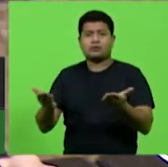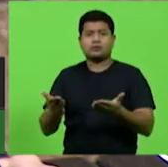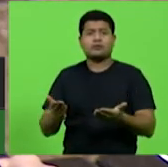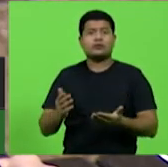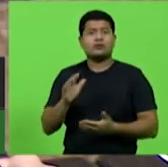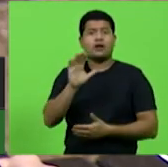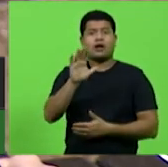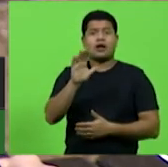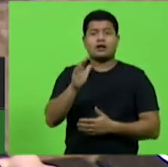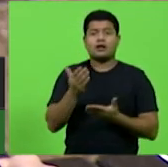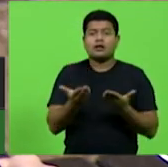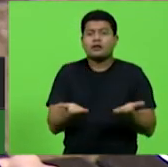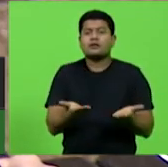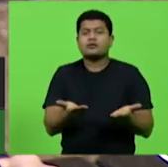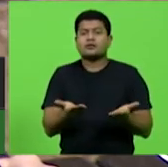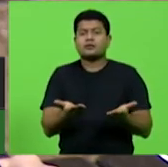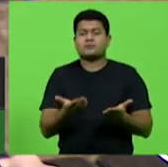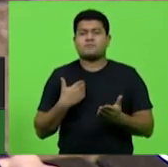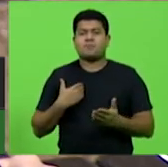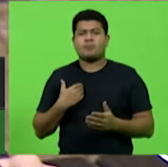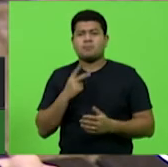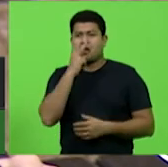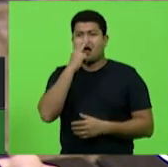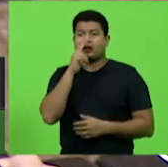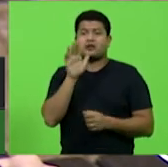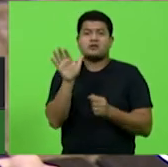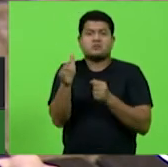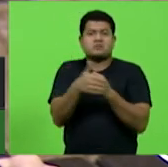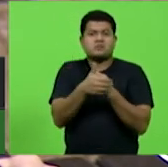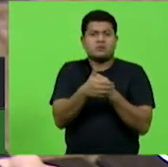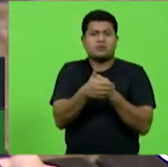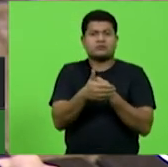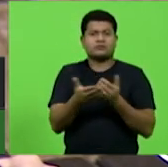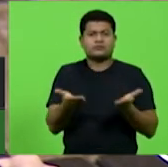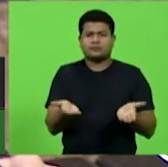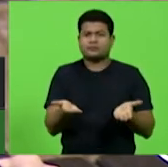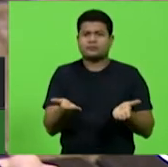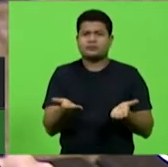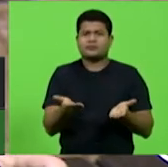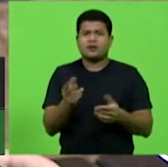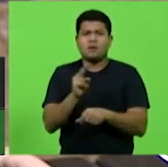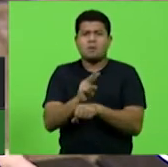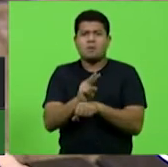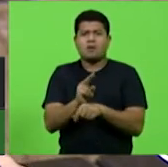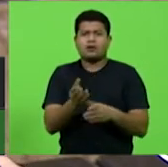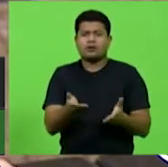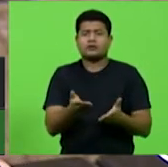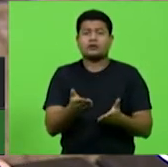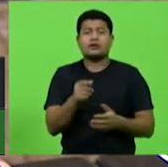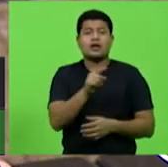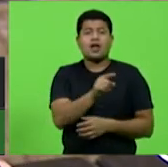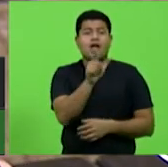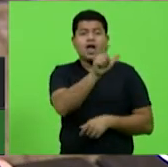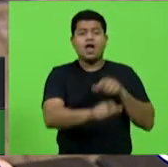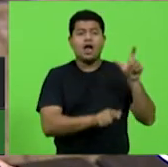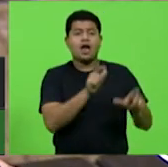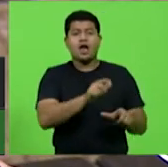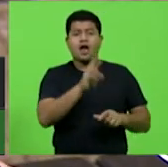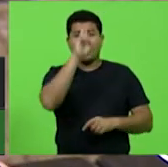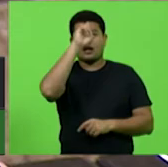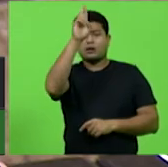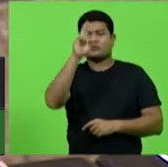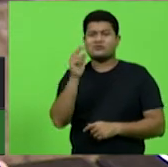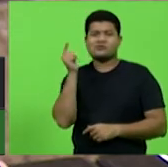isso? Por que proteger o mercado? Quem está ganhando com isso? Eu me pergunto e eu não consigo entender.